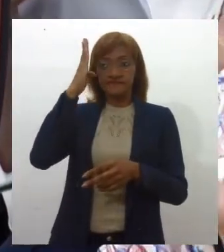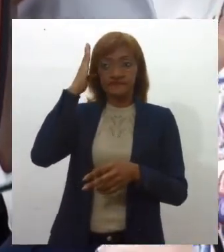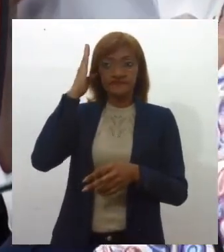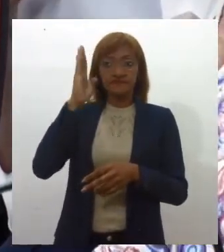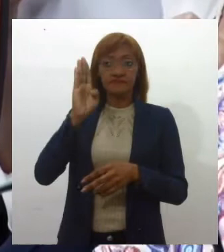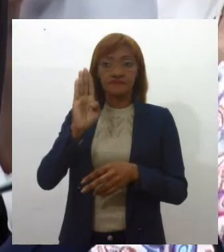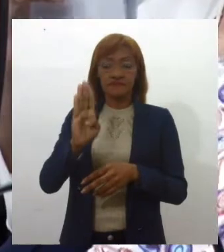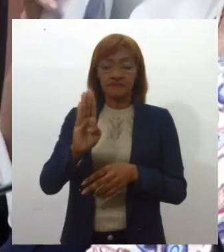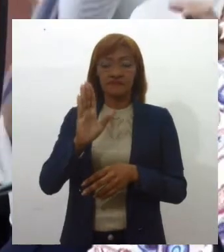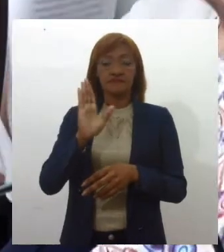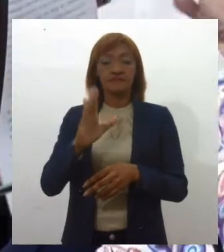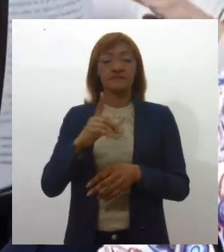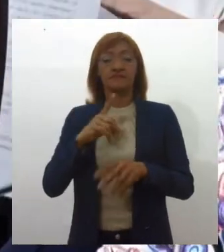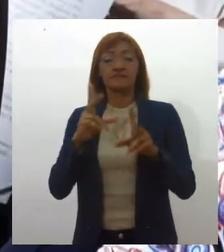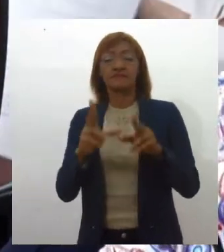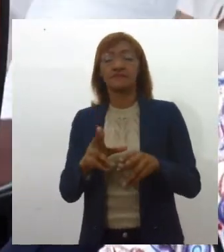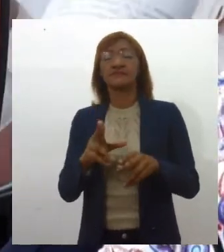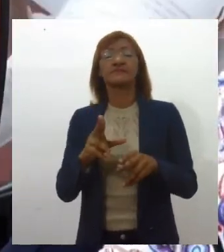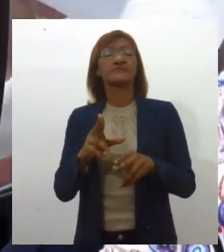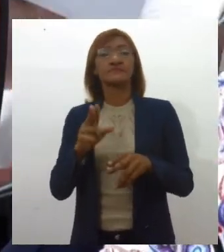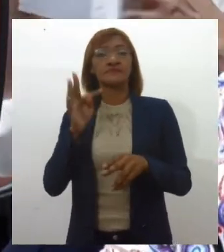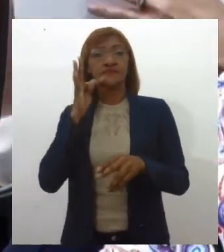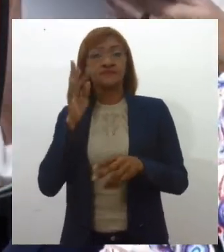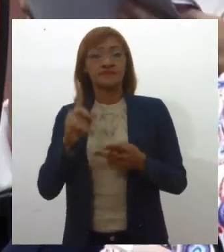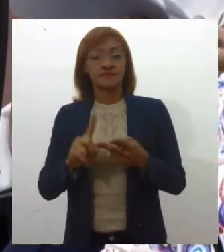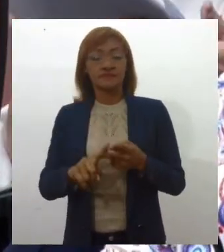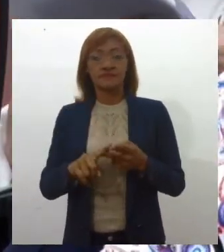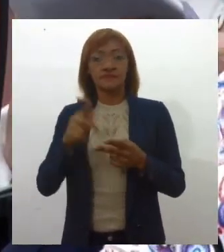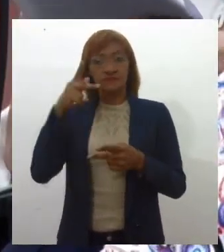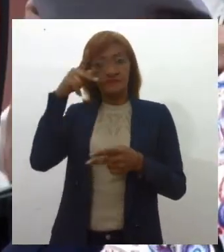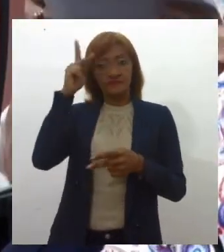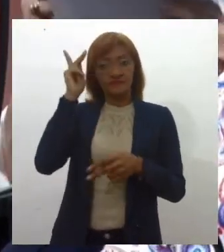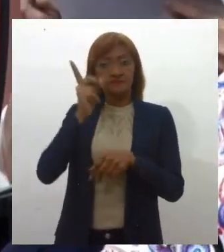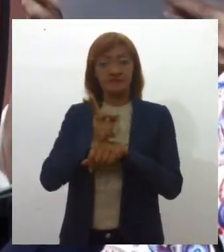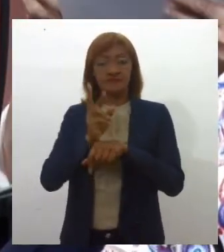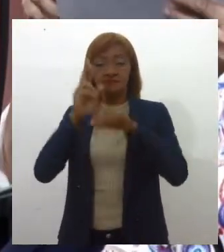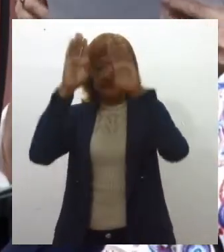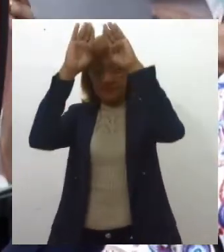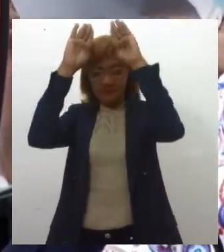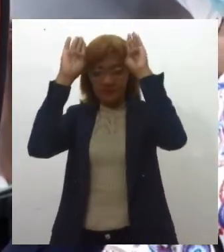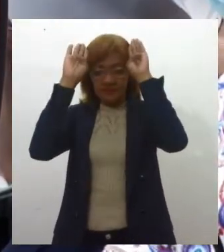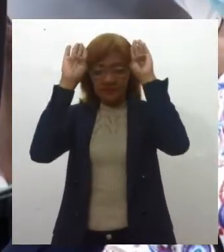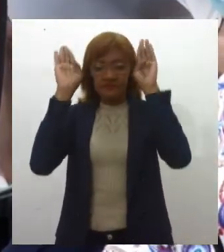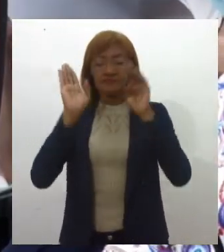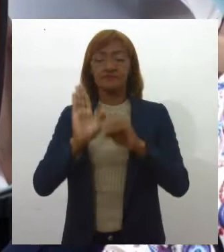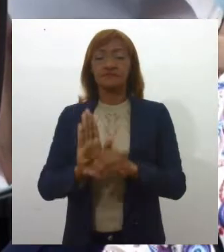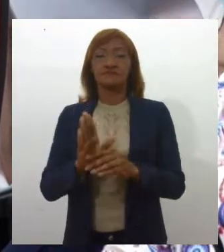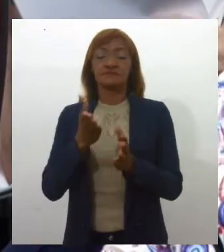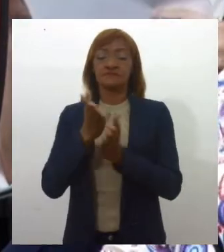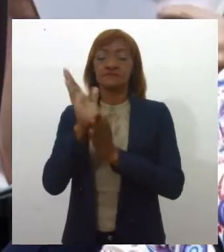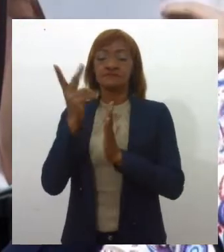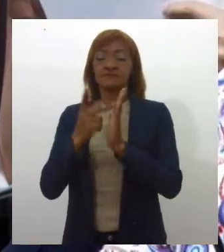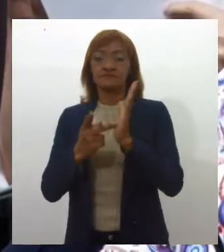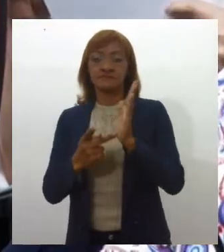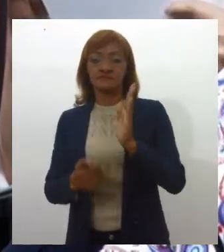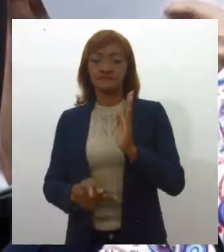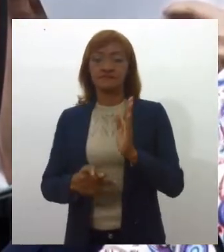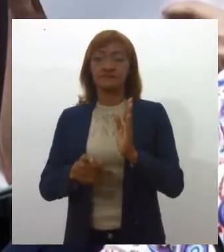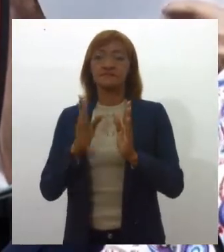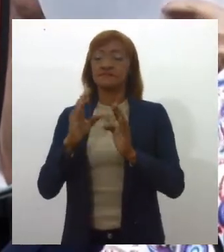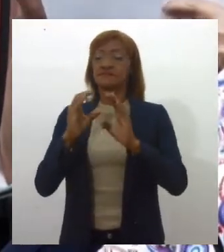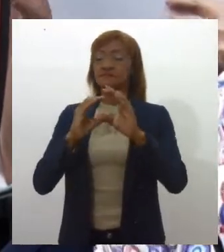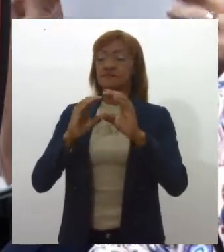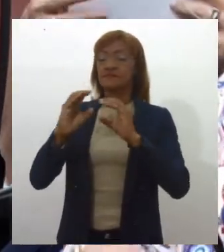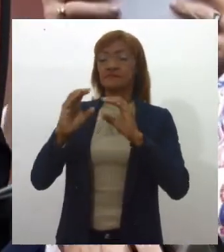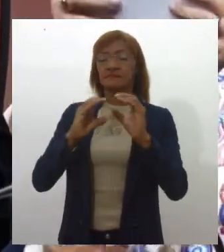deputados Talisson de Valmir, Garibaldi Mendonça, Kit Lima e Doutor Samuel, foi aprovado o PL que dispõe sobre a comunicação